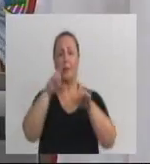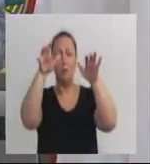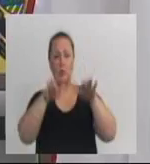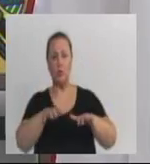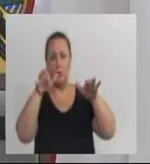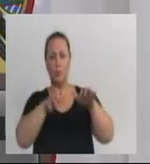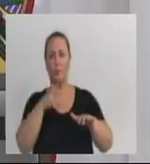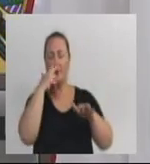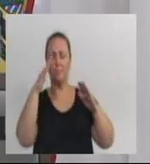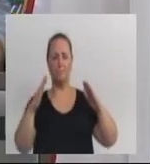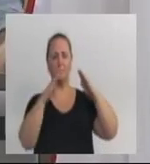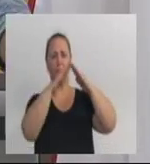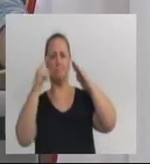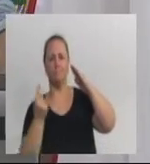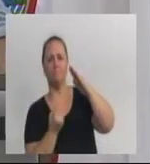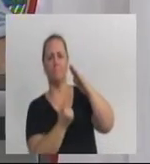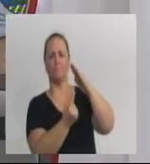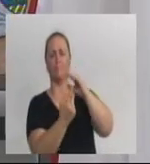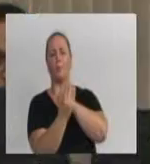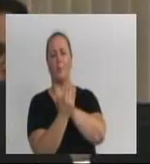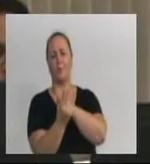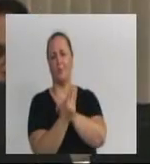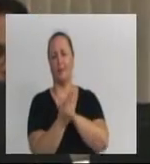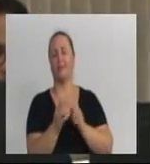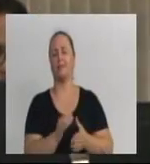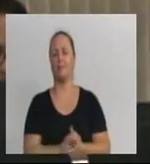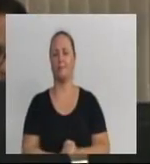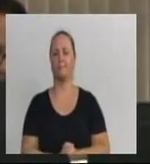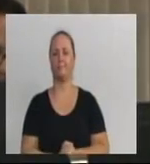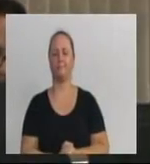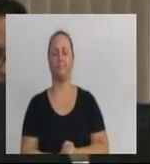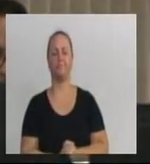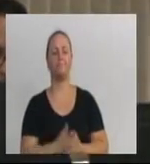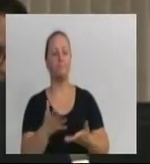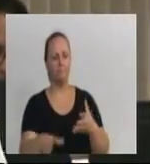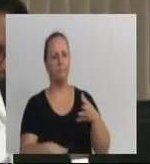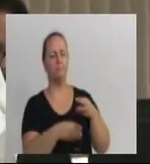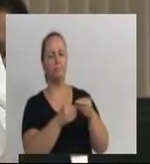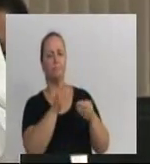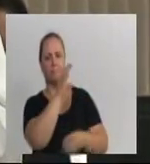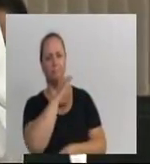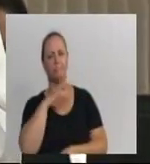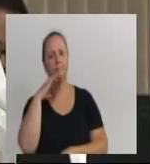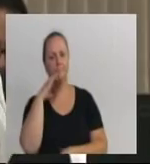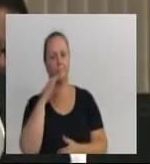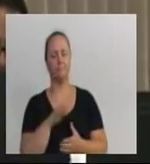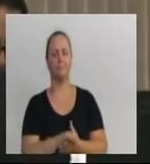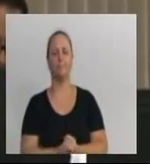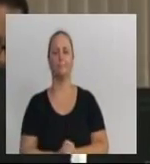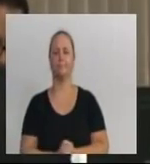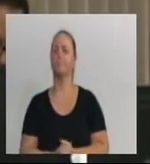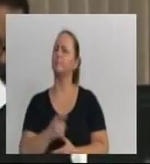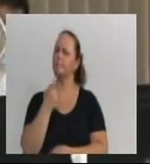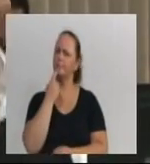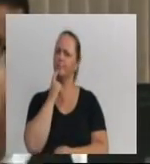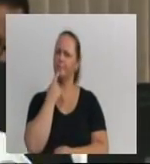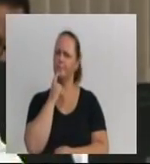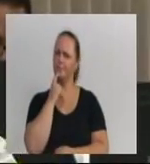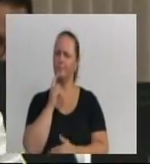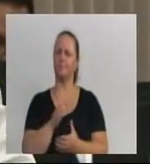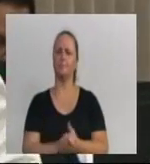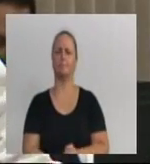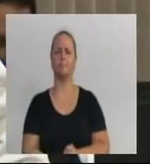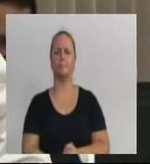Concedo a parte ao nobre líder, ao nobre amigo, vereador César Sim. Ouvimos em a parte, vereador César Sim. Vereador Robin, queria fazer minhas as palavras